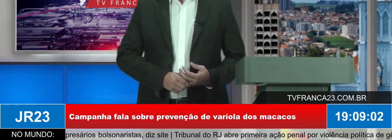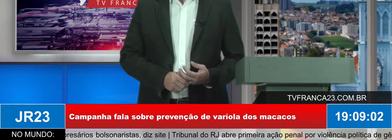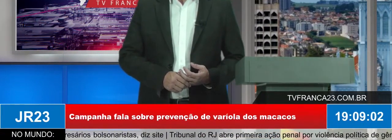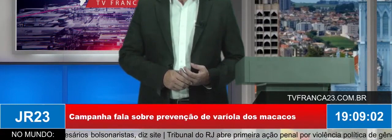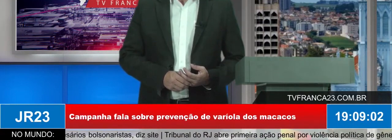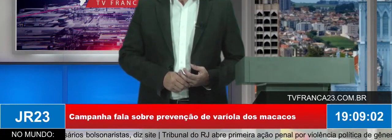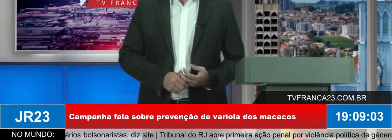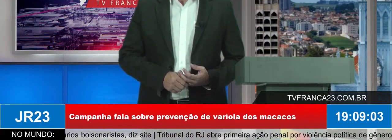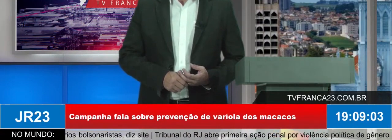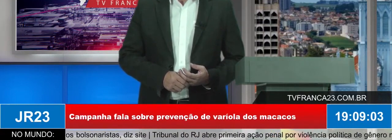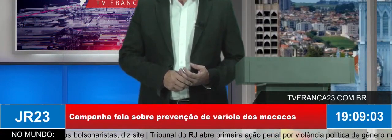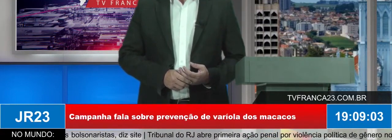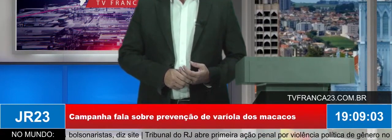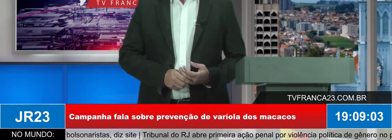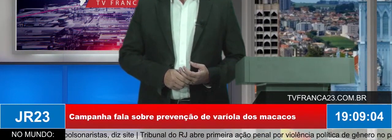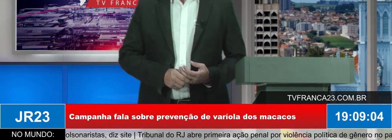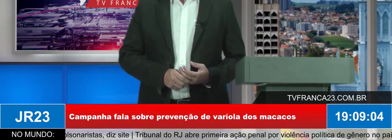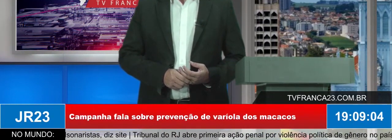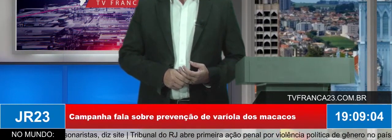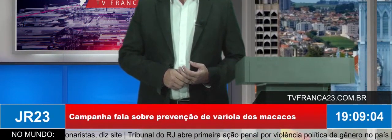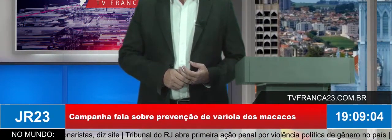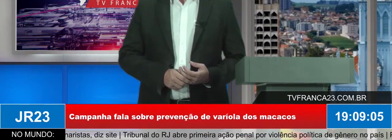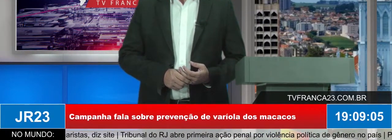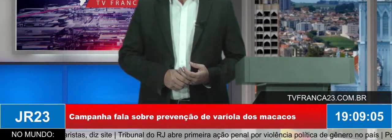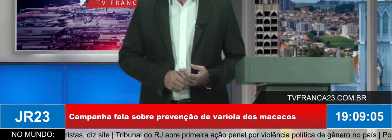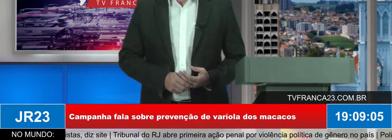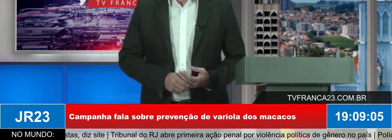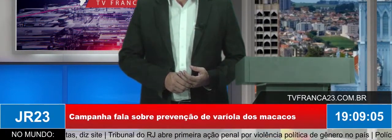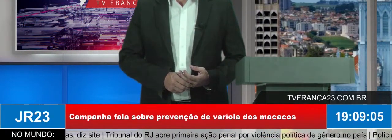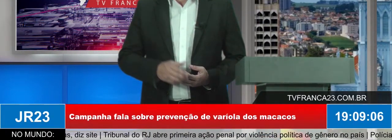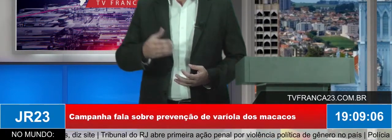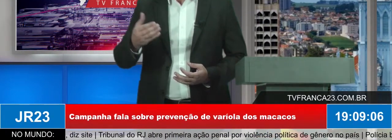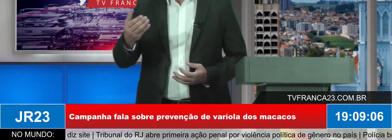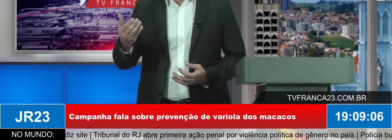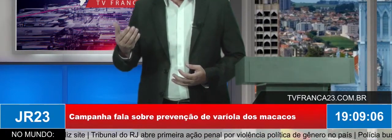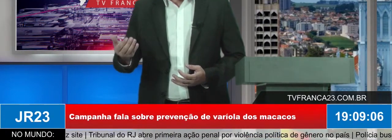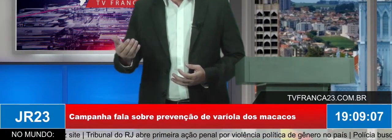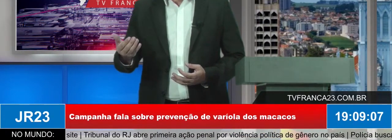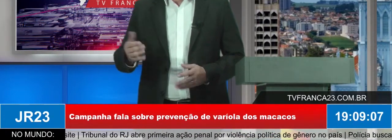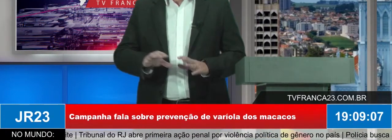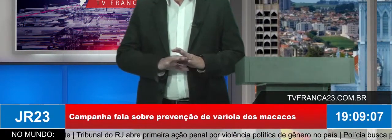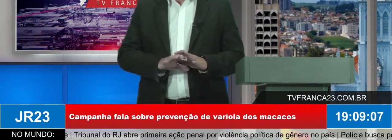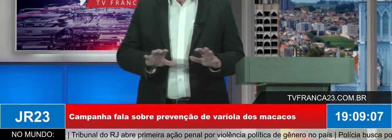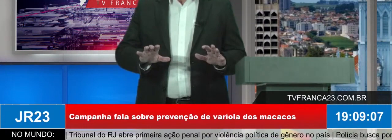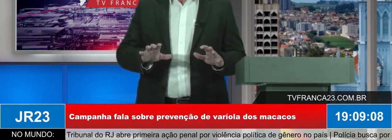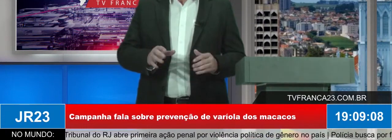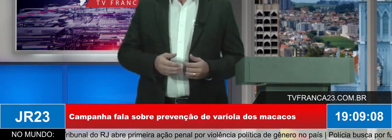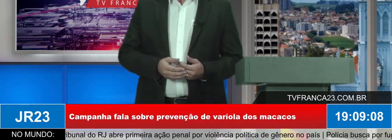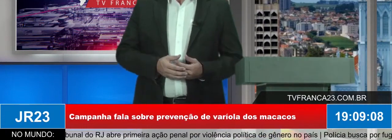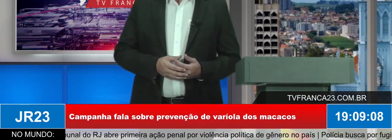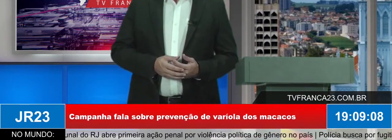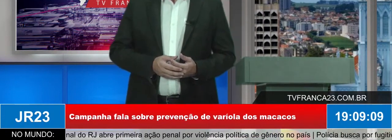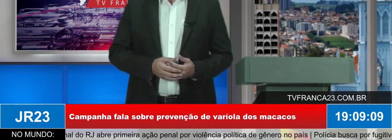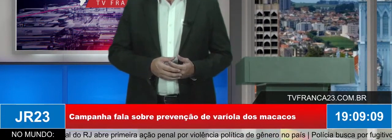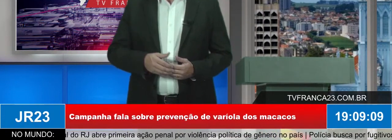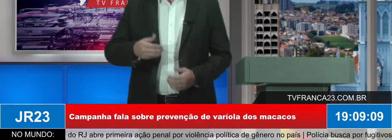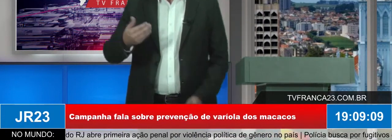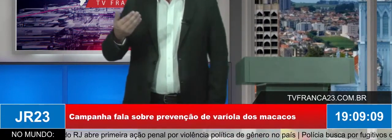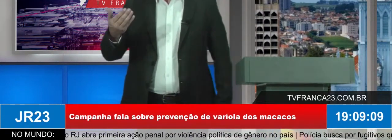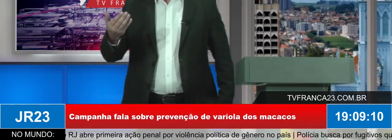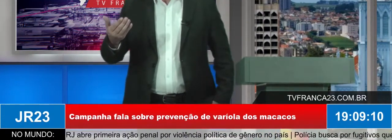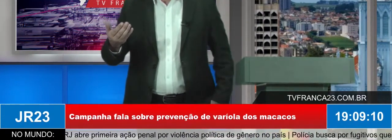detalhes para você que nos acompanha no JR23, informando. Nada de alarde, é